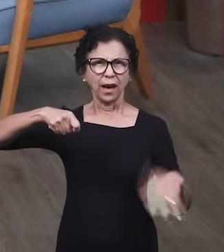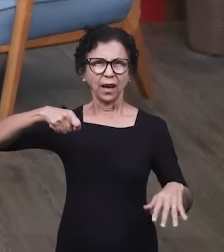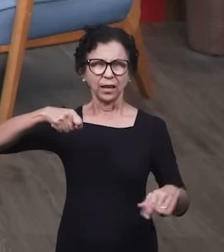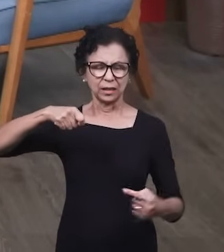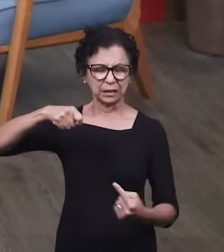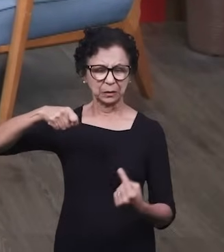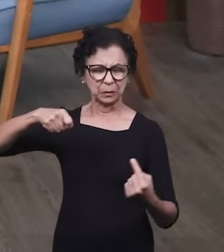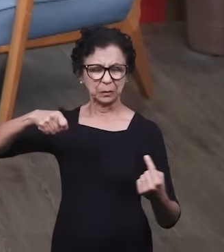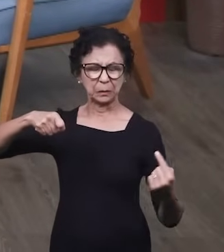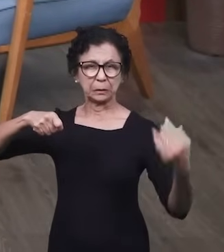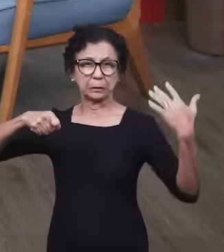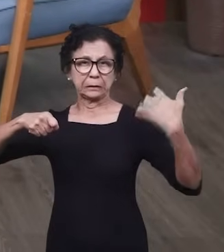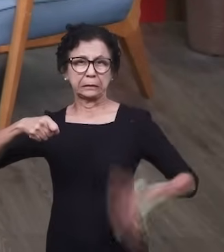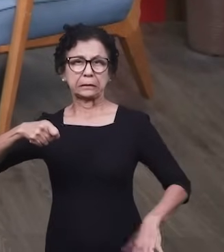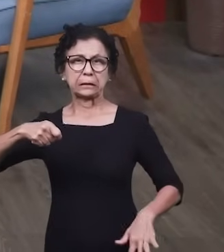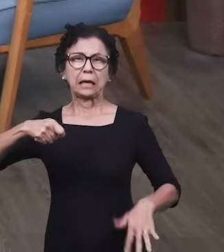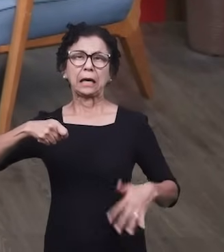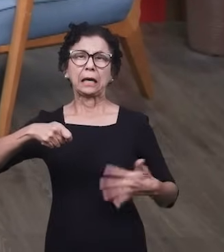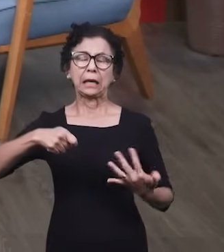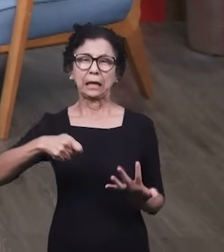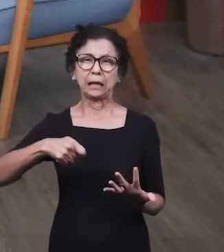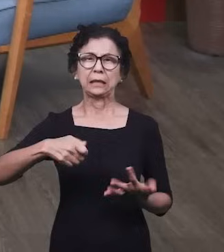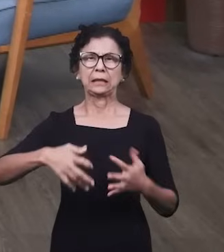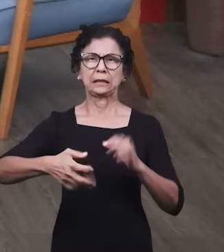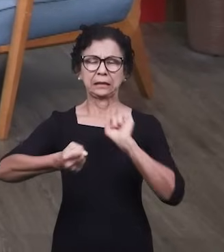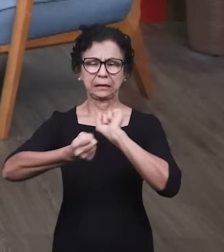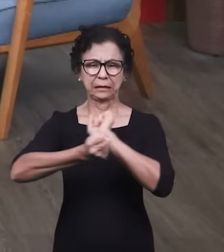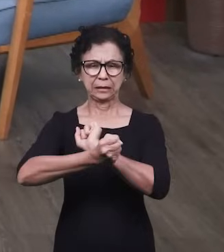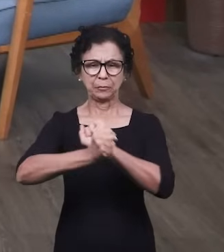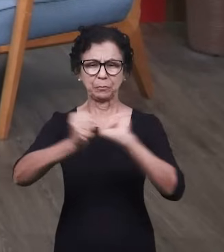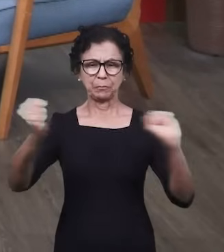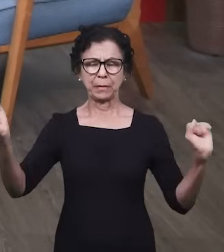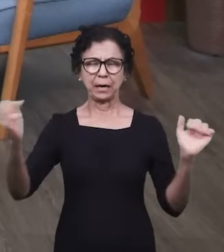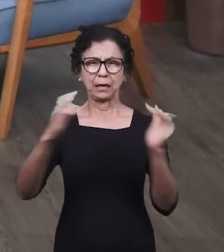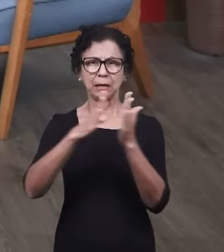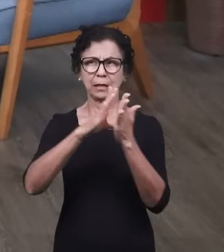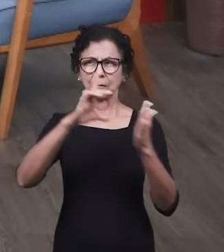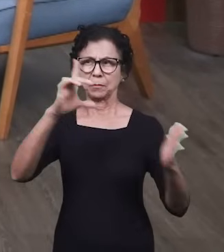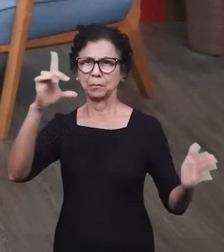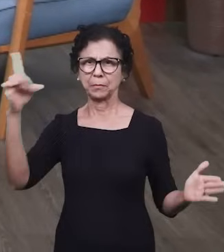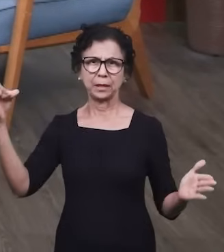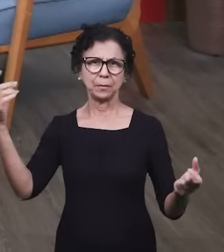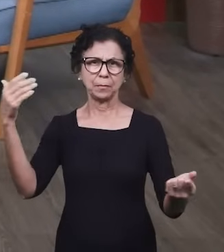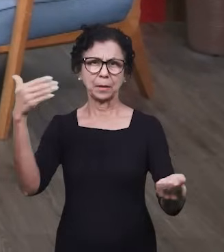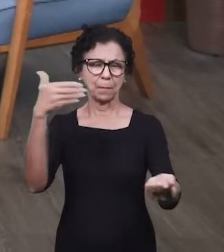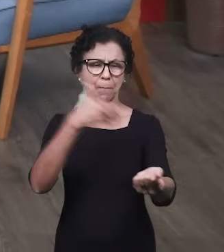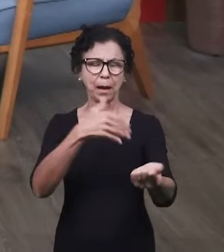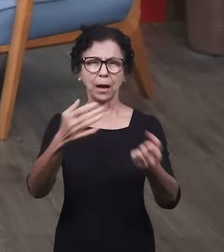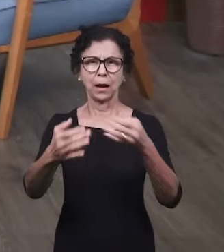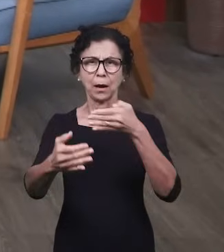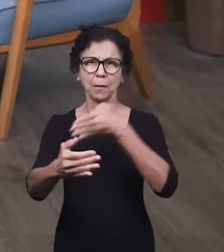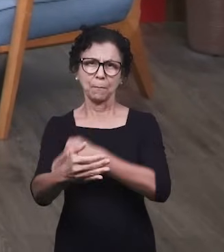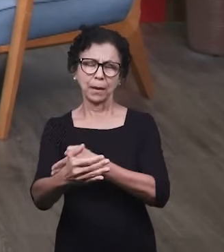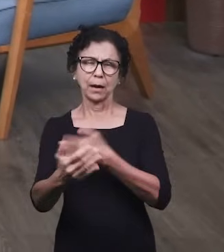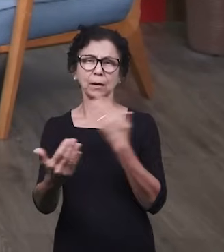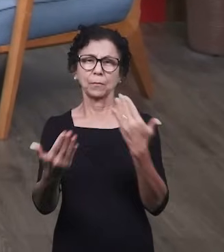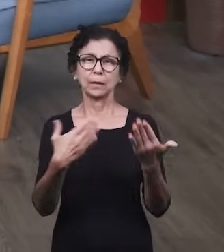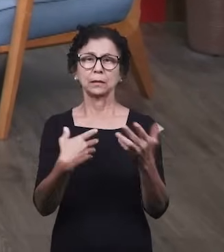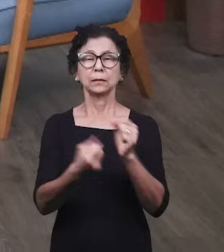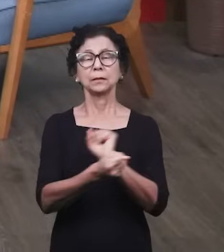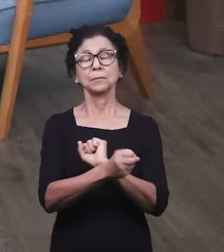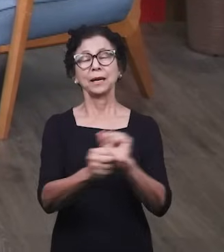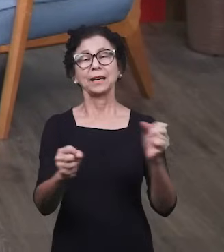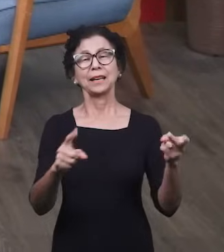ela penetra no interior do homem. Alma e do espírito, juntas e medulas, como diz Hebreus. Exato. É a palavra que